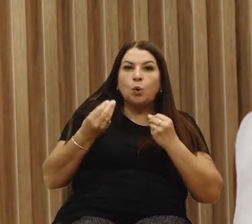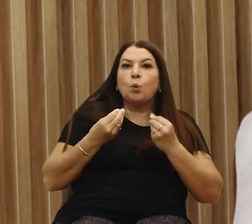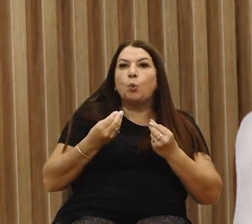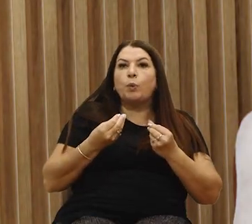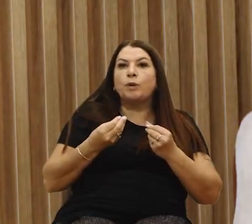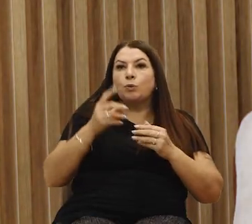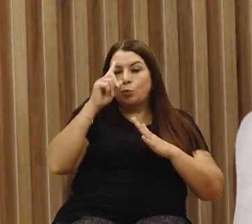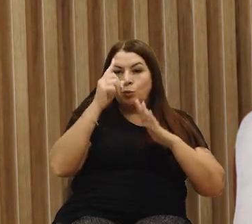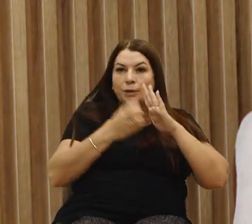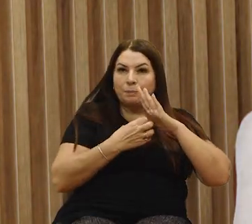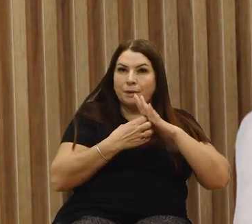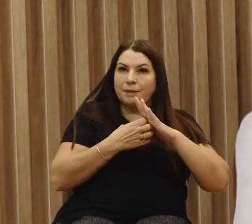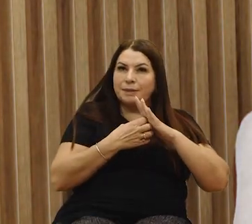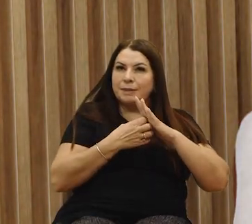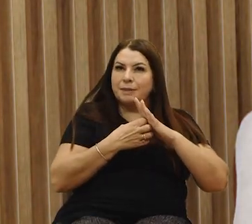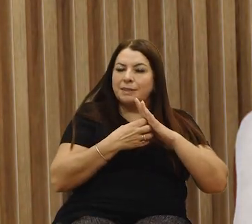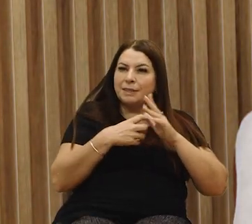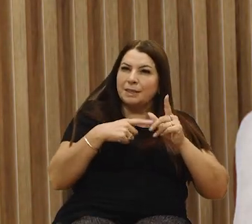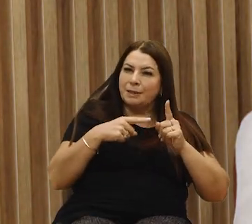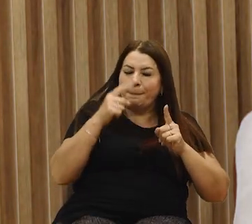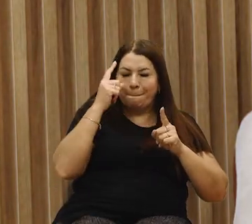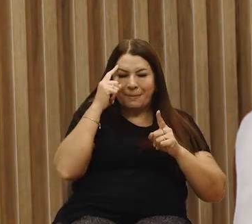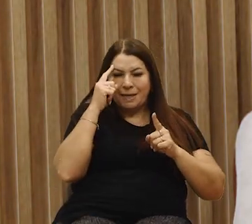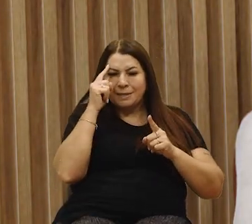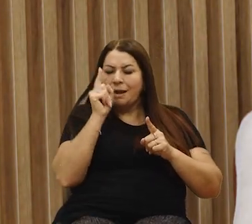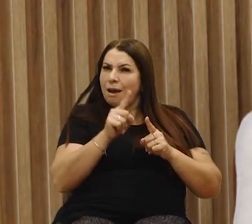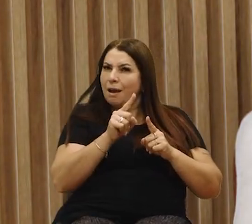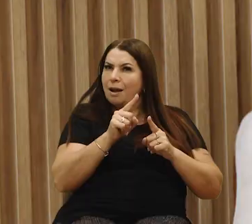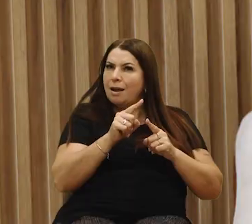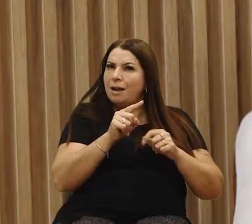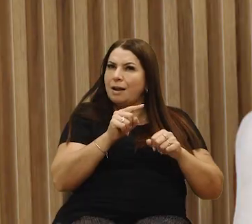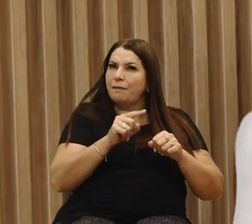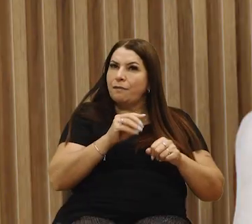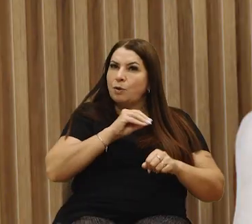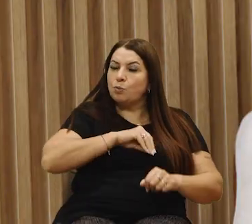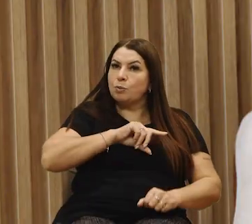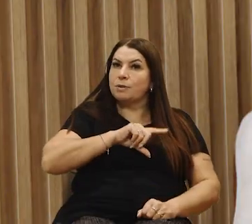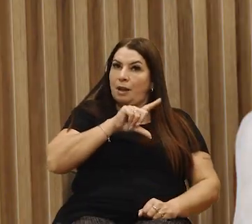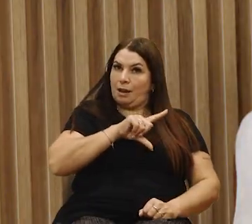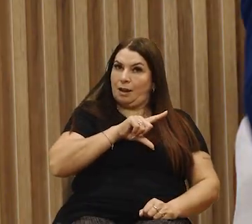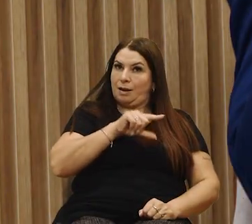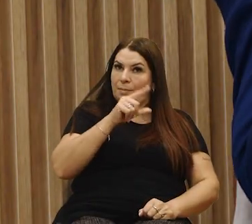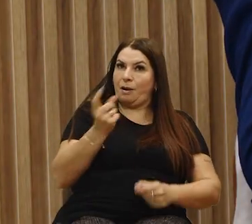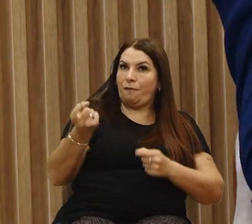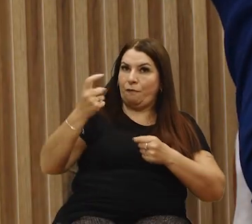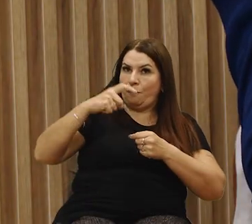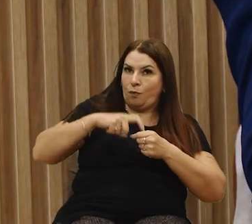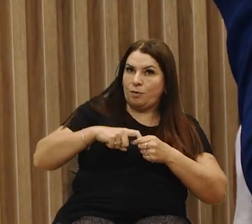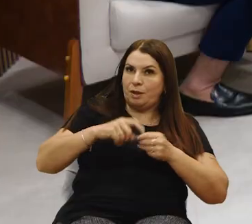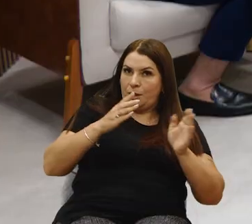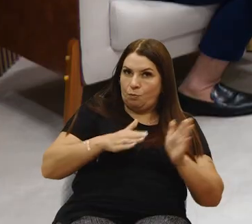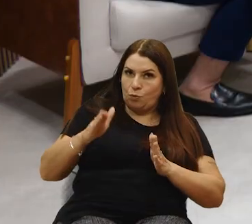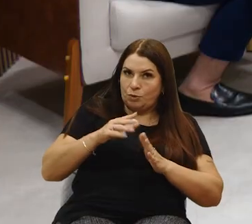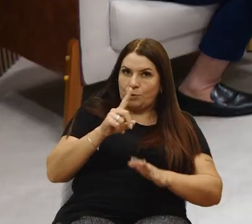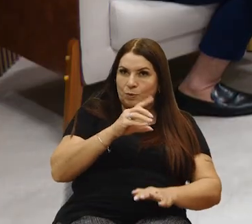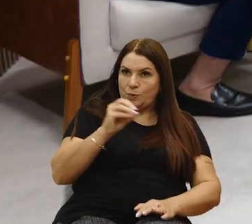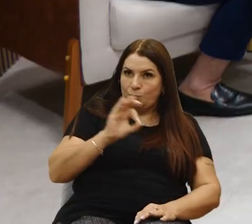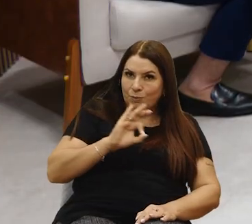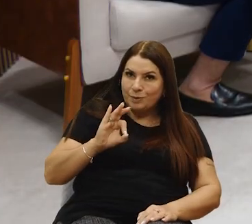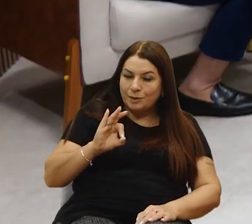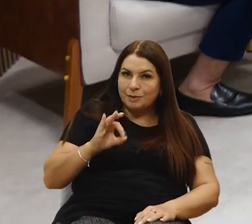o empresário sente essa dor, ele pensa que, vou aumentar o salário da Vânia para ela voltar a me produzir o